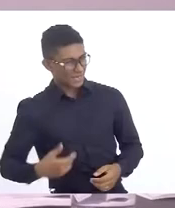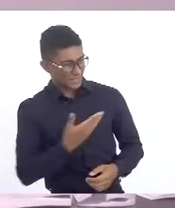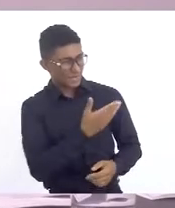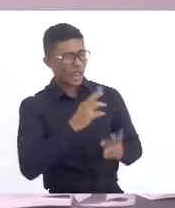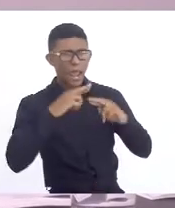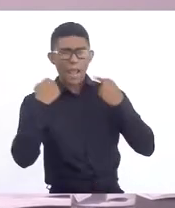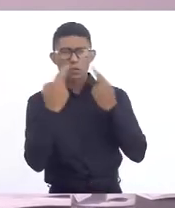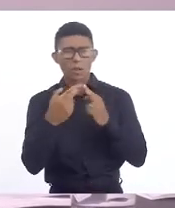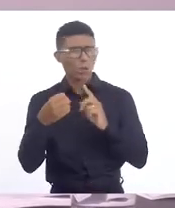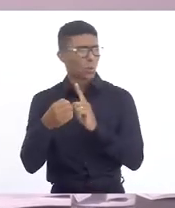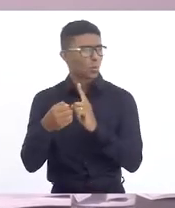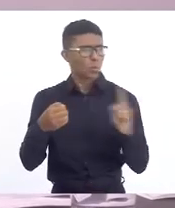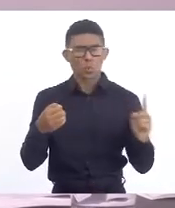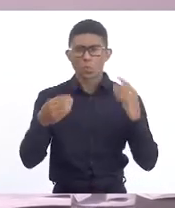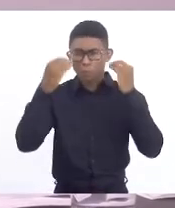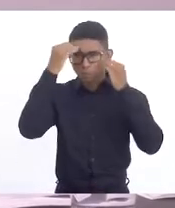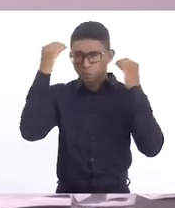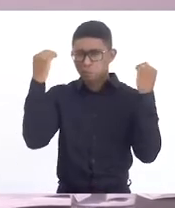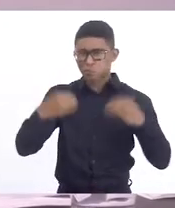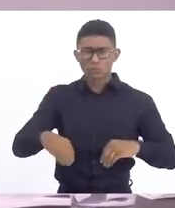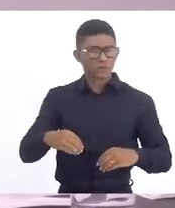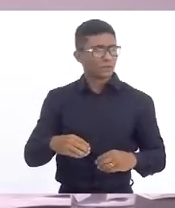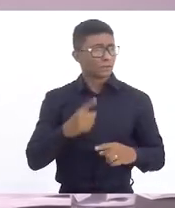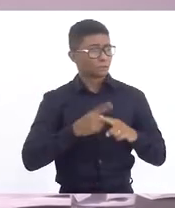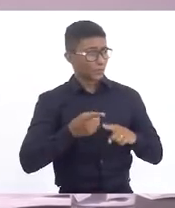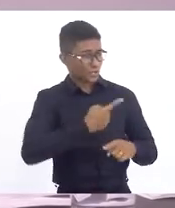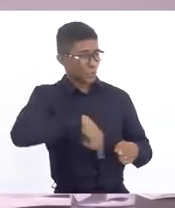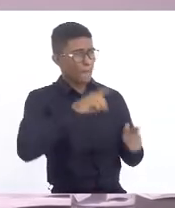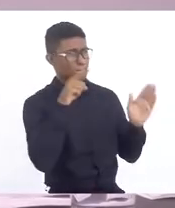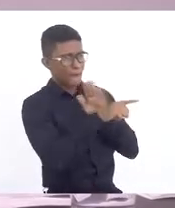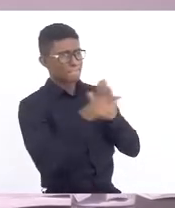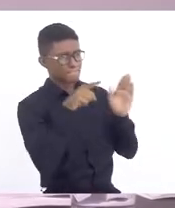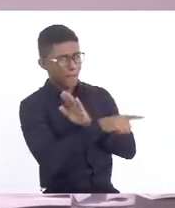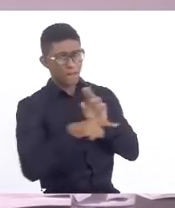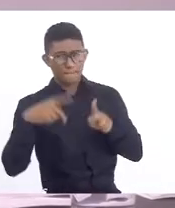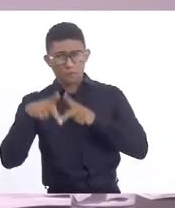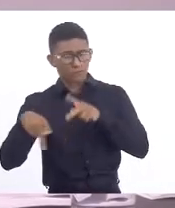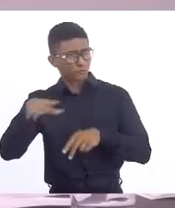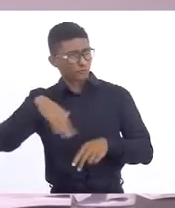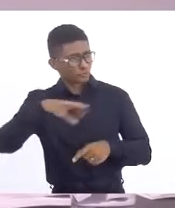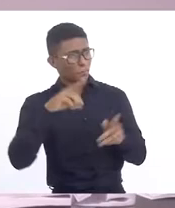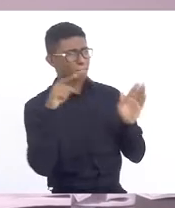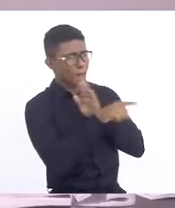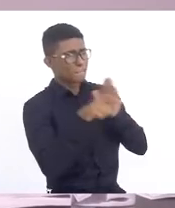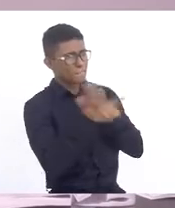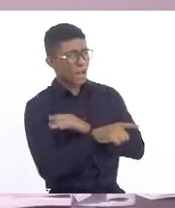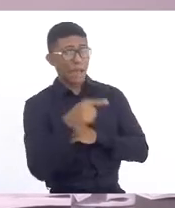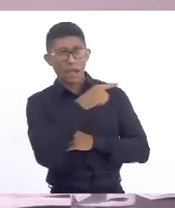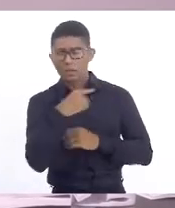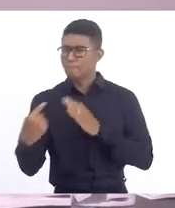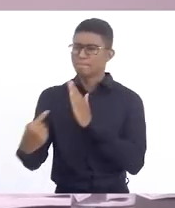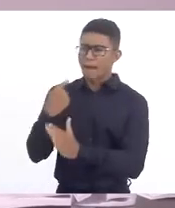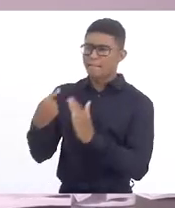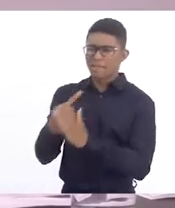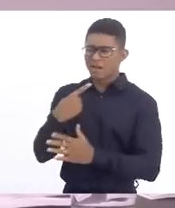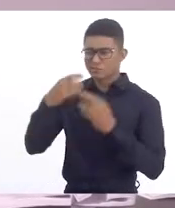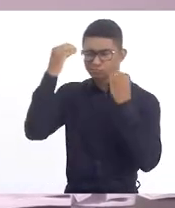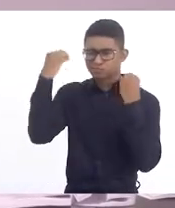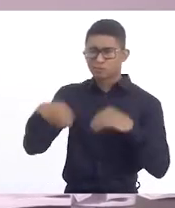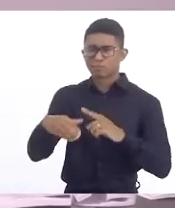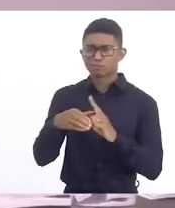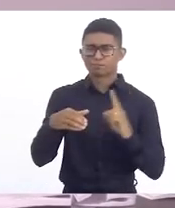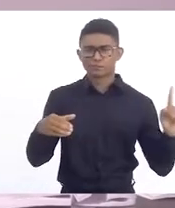a audiência pública, quando começou a ser questionado pela população e pelas instituições que estavam presentes. Então, espero, Humberto, que daqui para